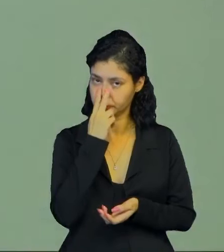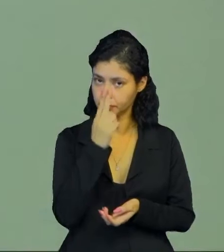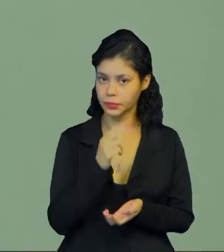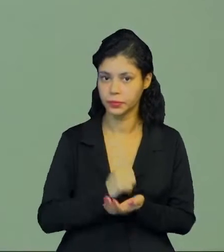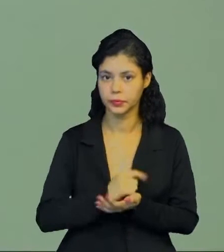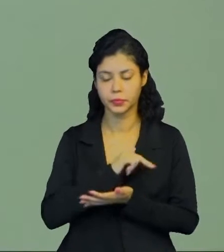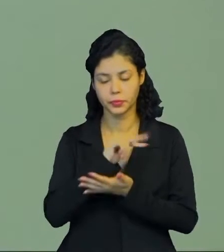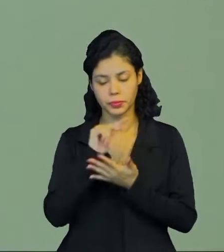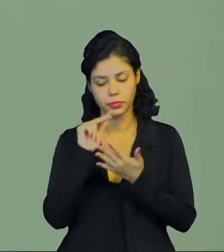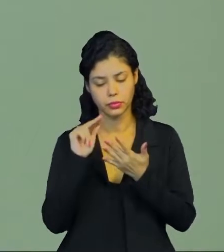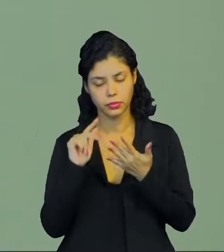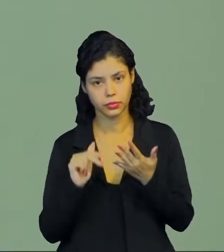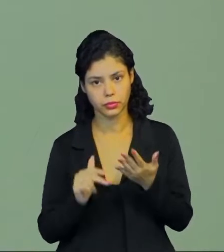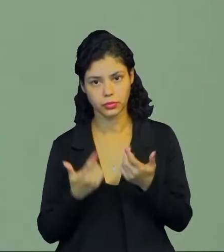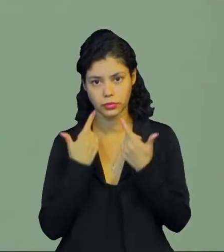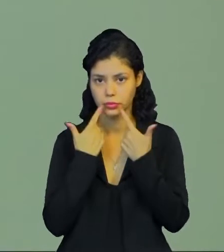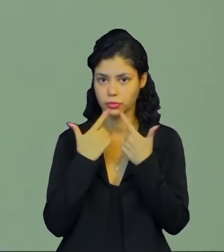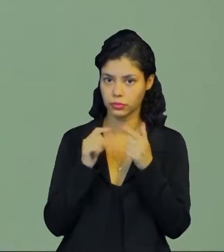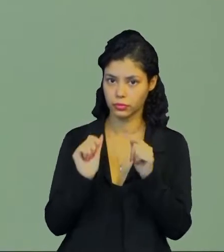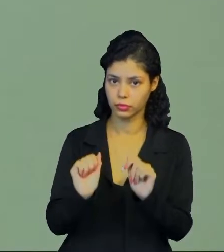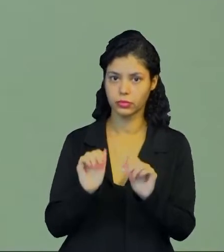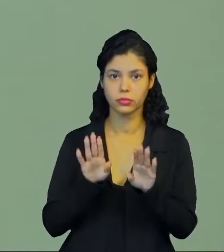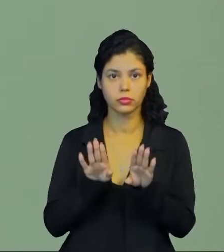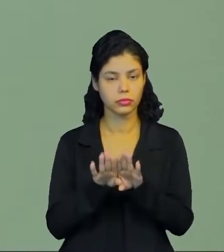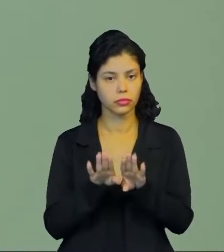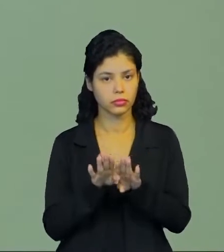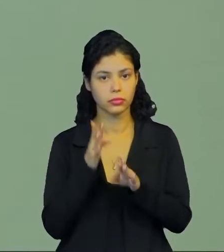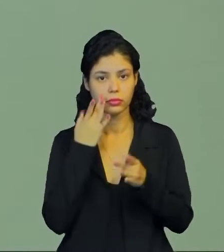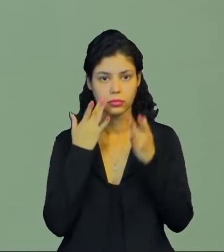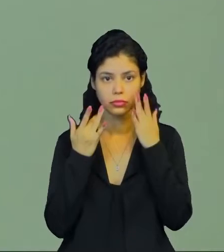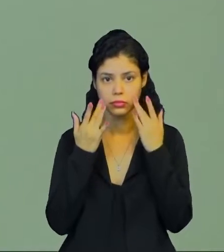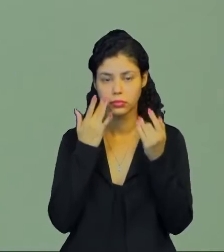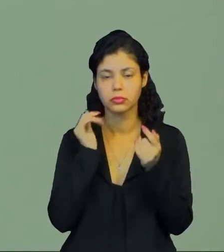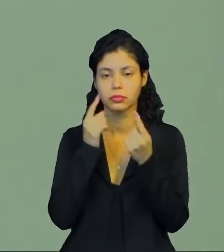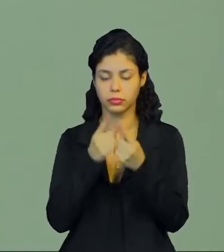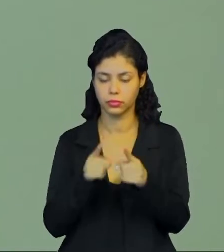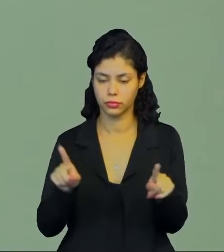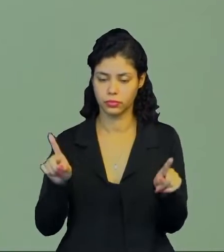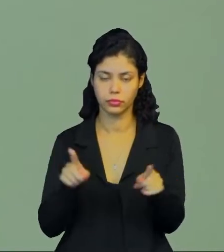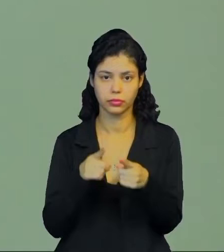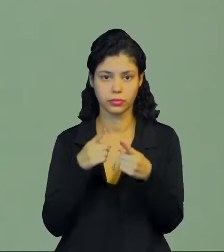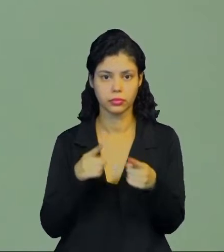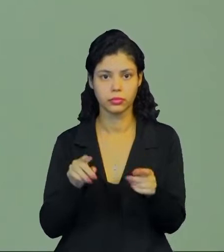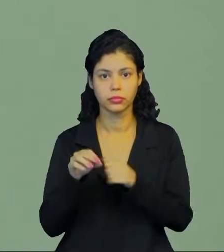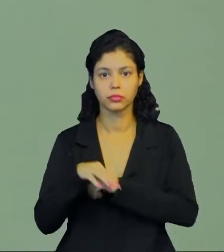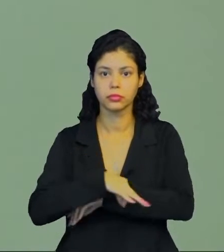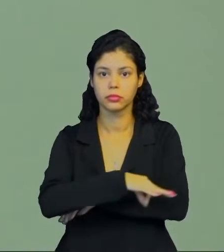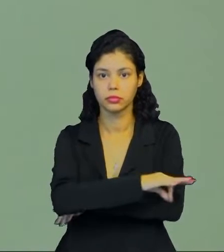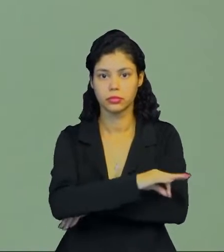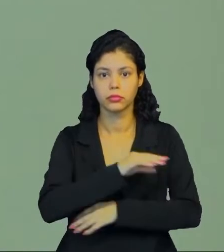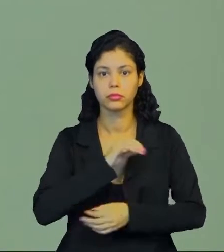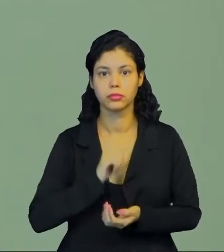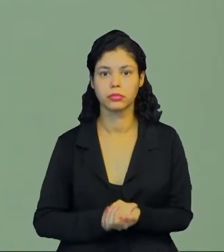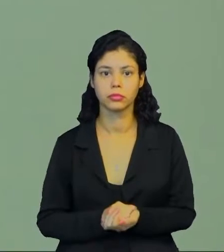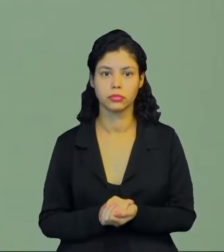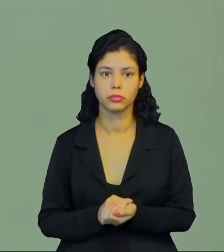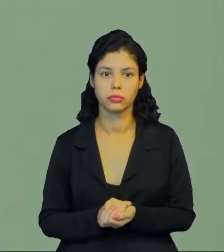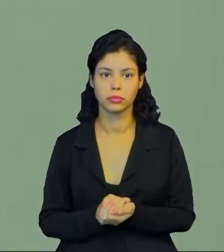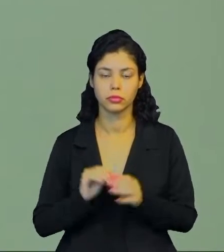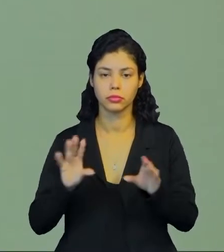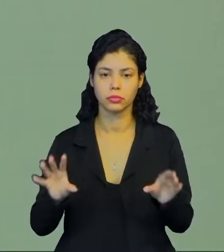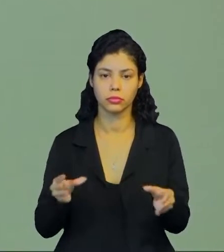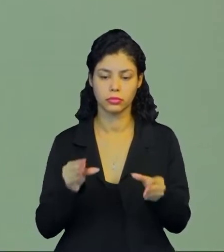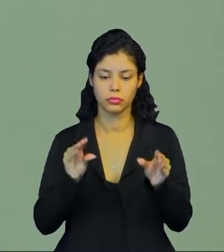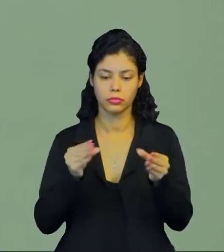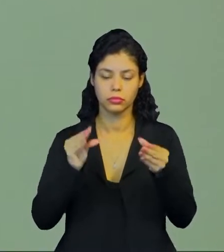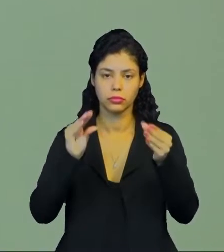em várias outras linguagens e também no teatro, né? Na música, na arquitetura, nas